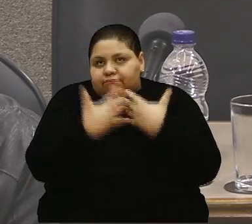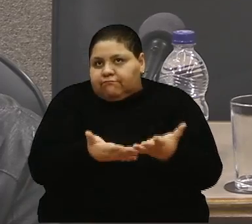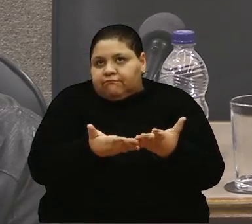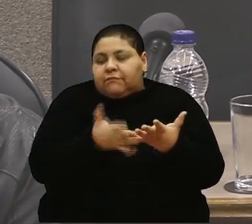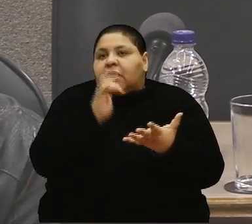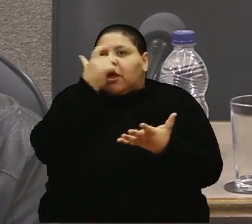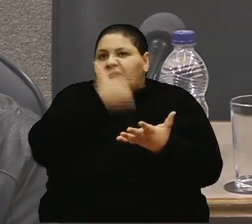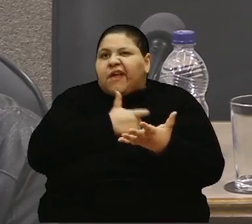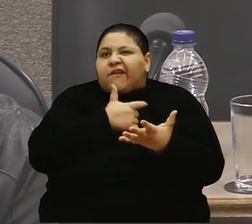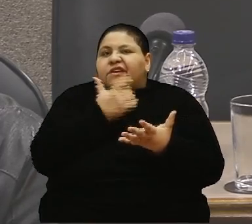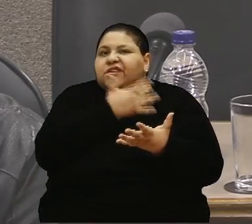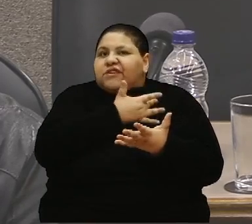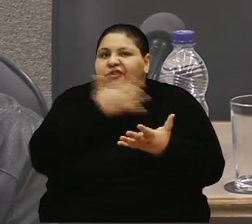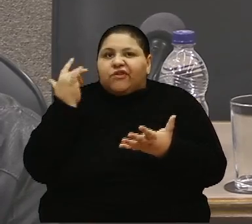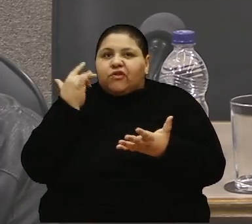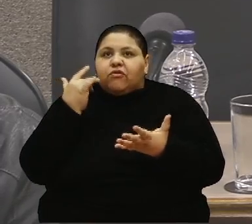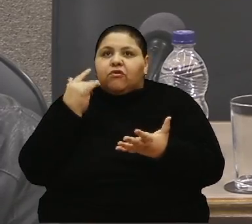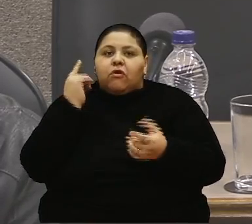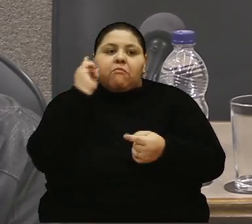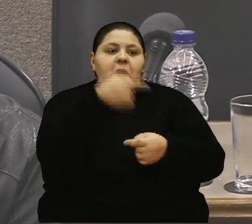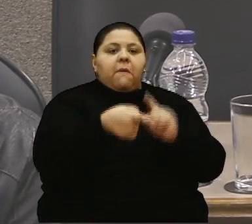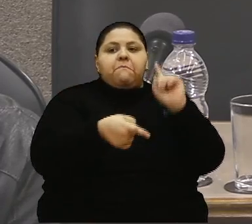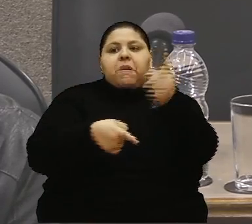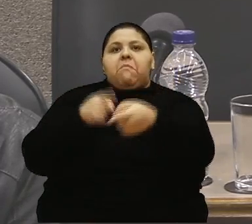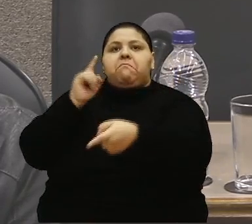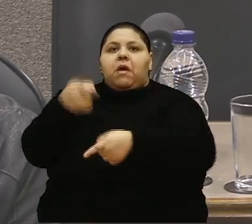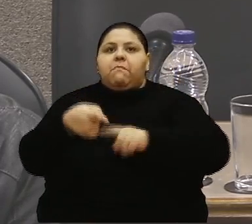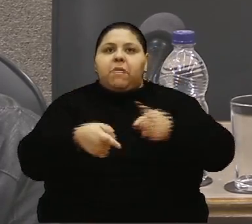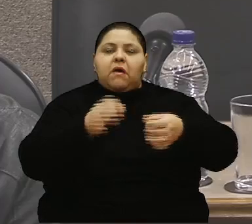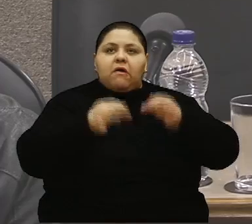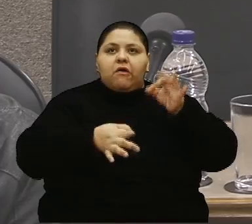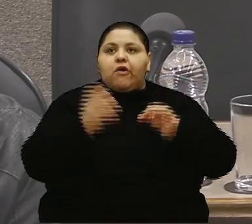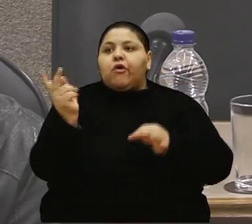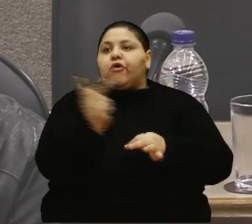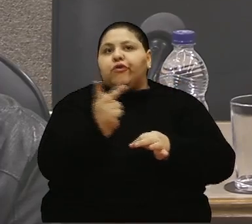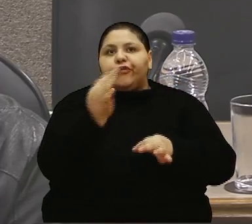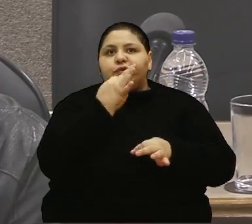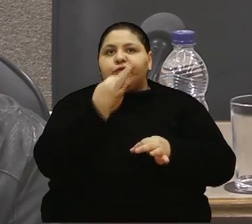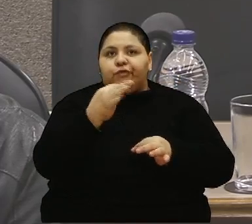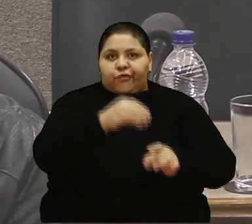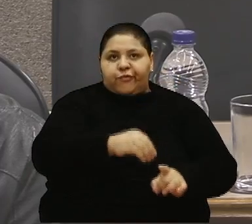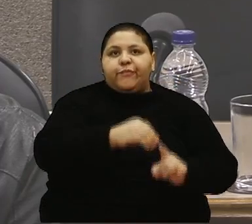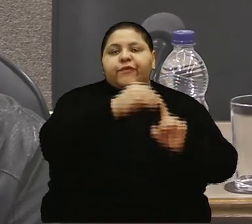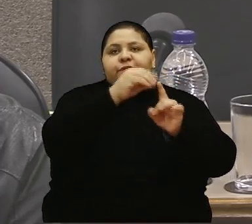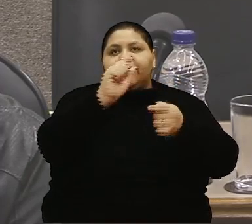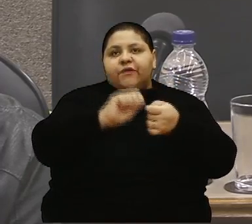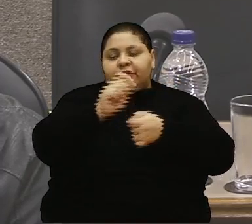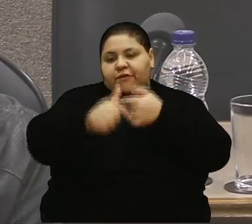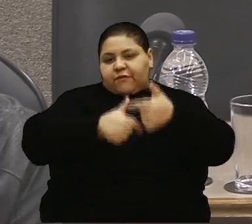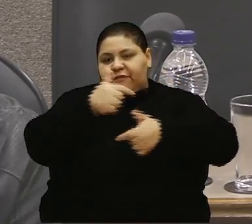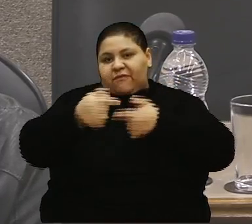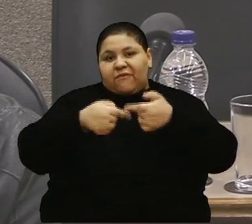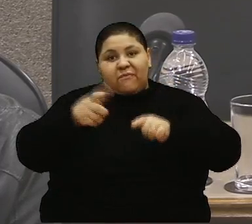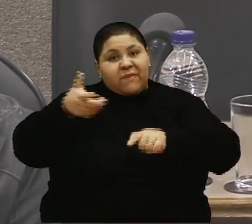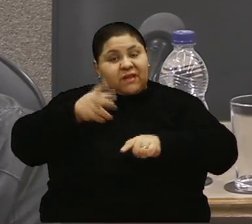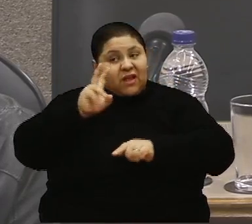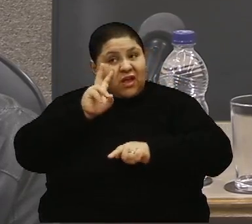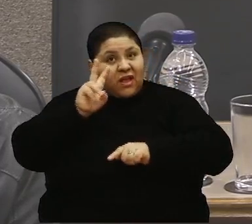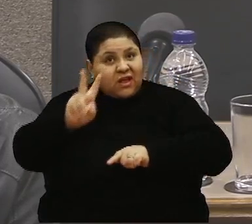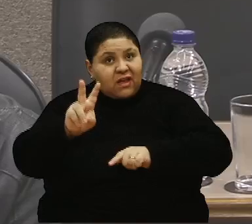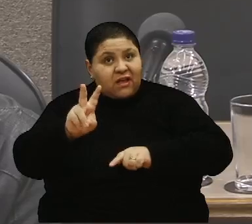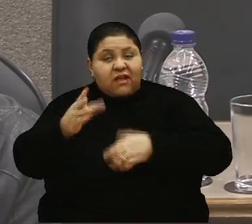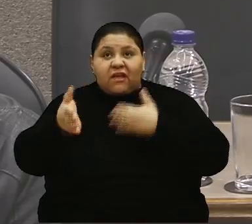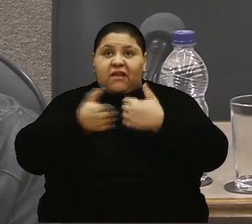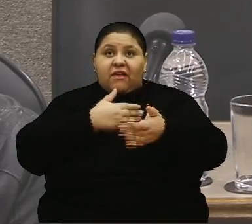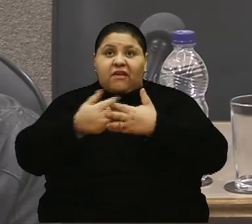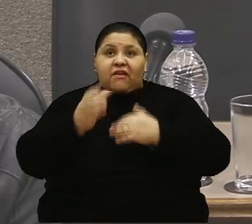acho assim, é muito fácil estar apontando o dedo, julgando ambos os lados, principalmente quem se presta ao serviço, mas eu quero ver, independente